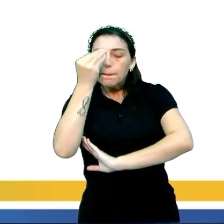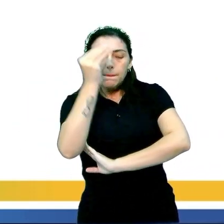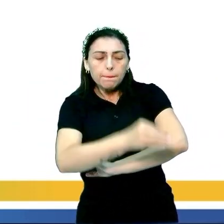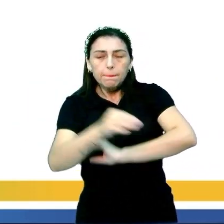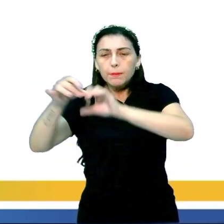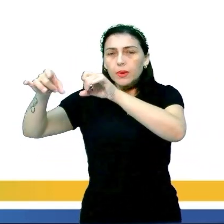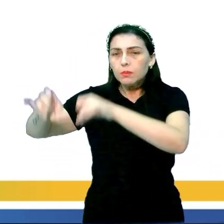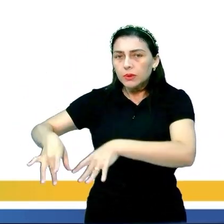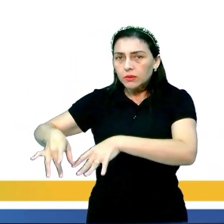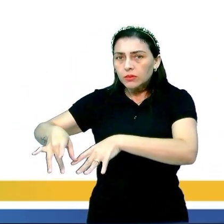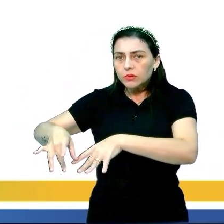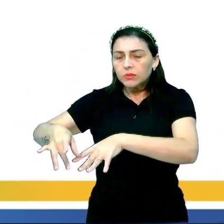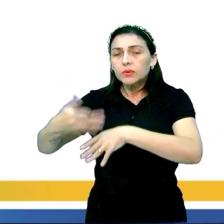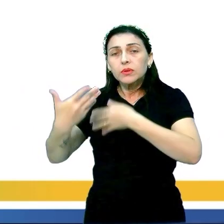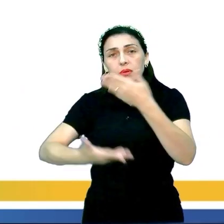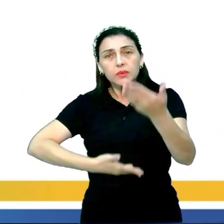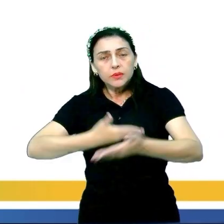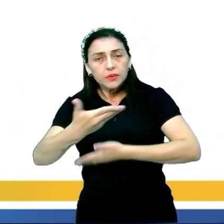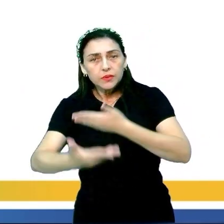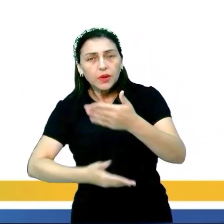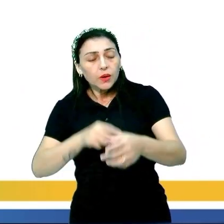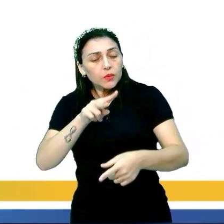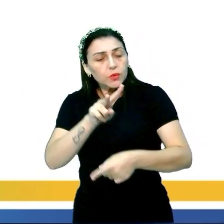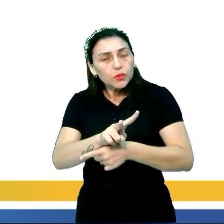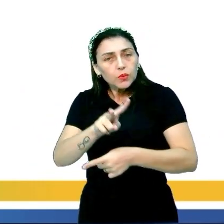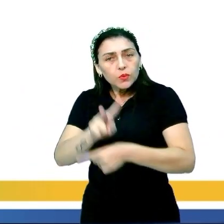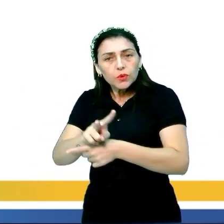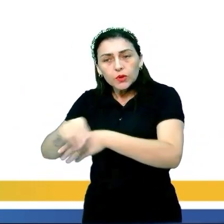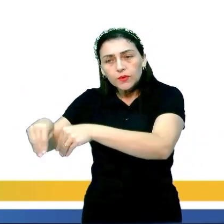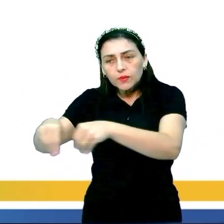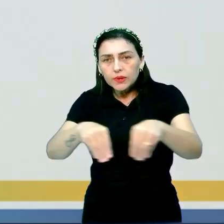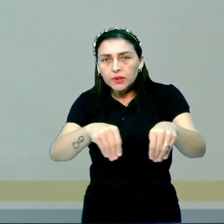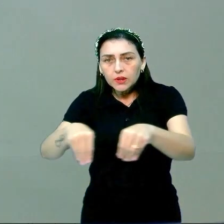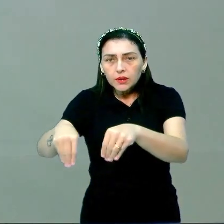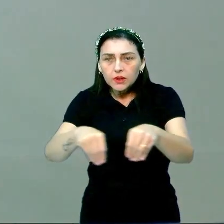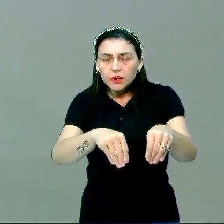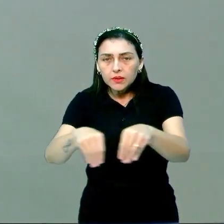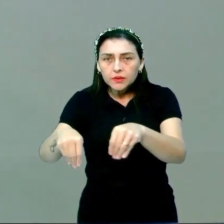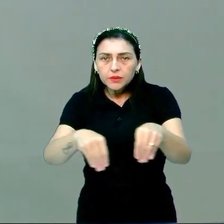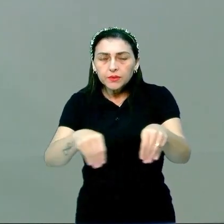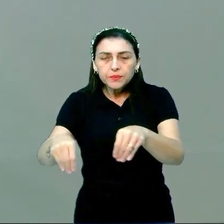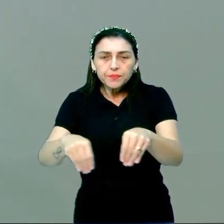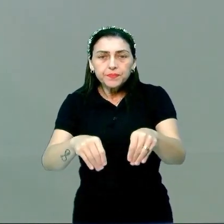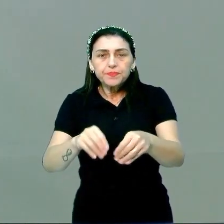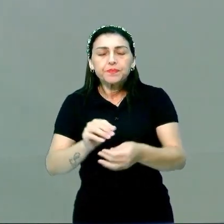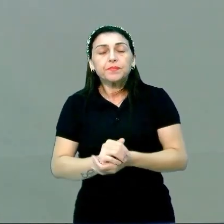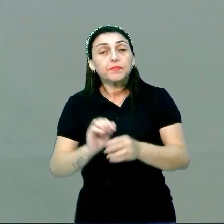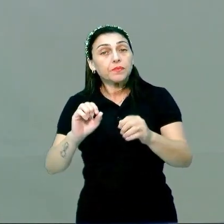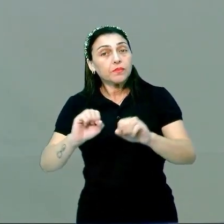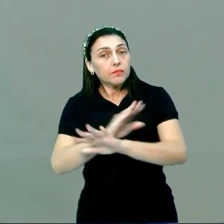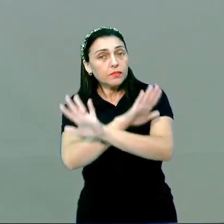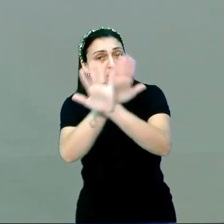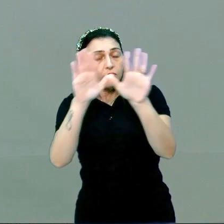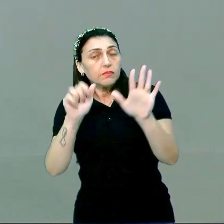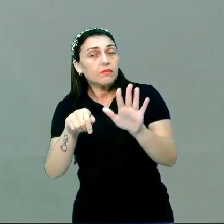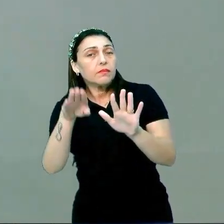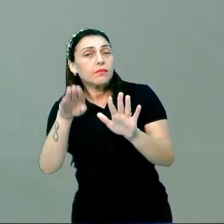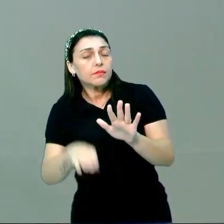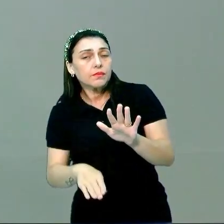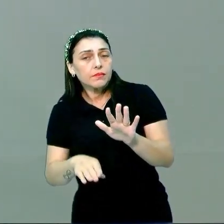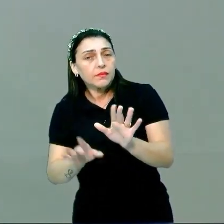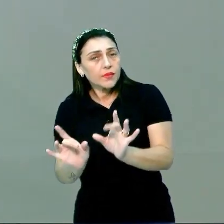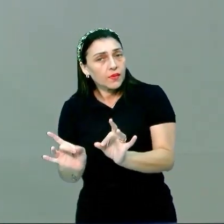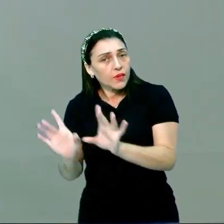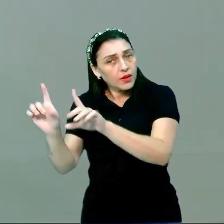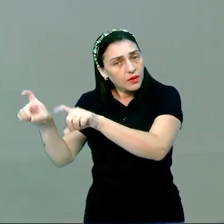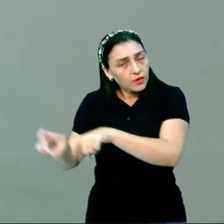abandono. Então a relação aí, galera, de cultivo com a terra, né? E aí, claro que para quem vem